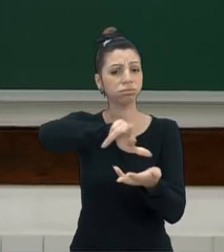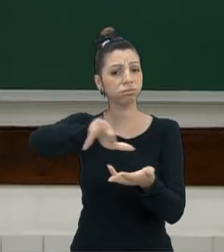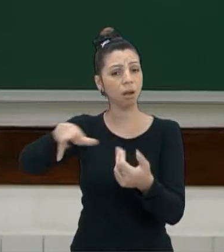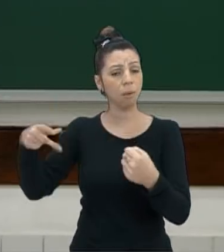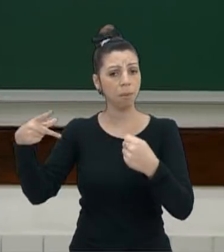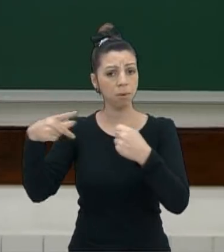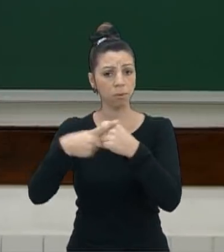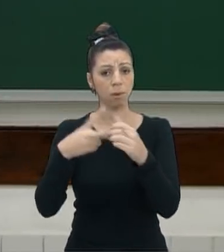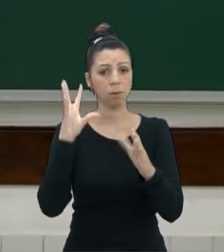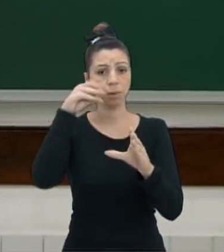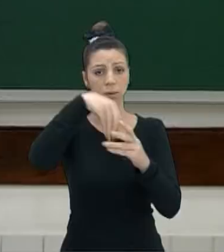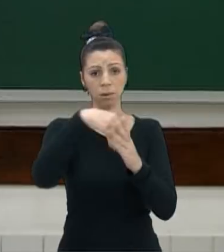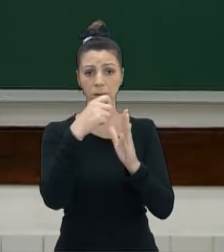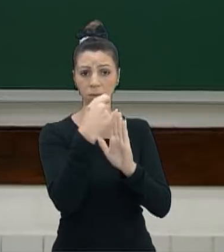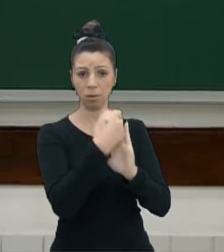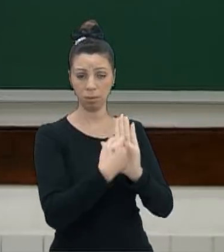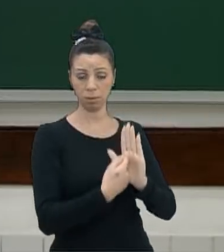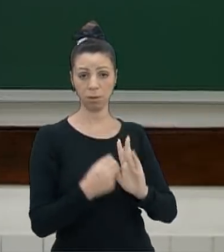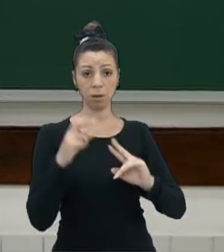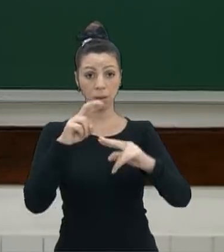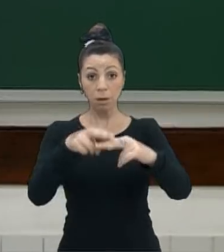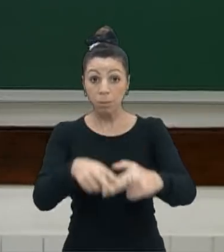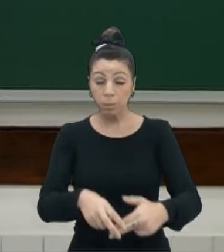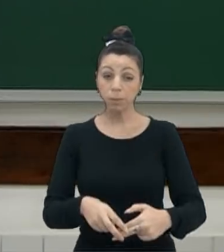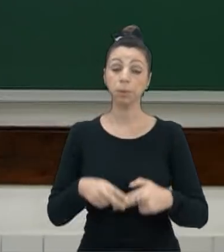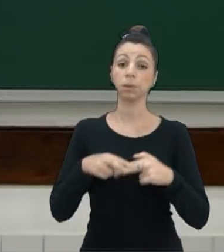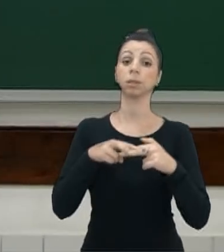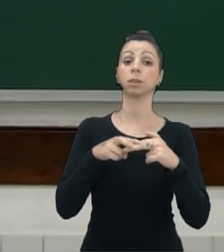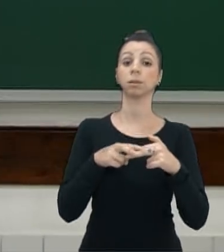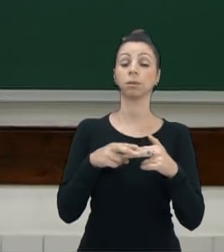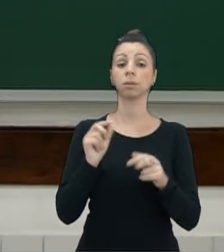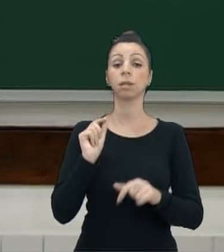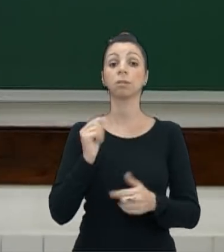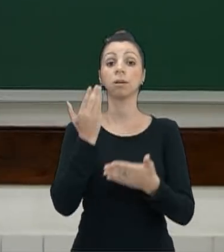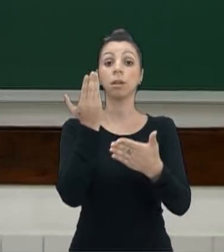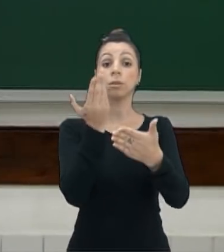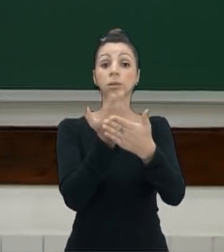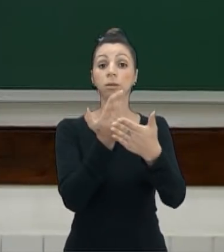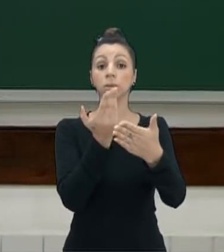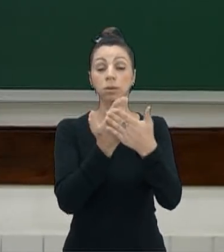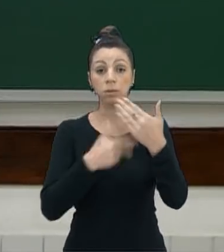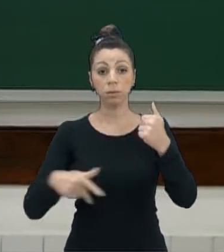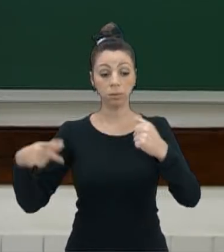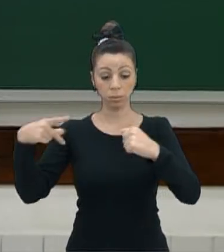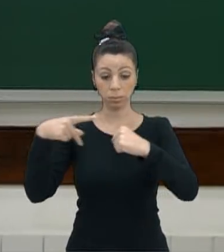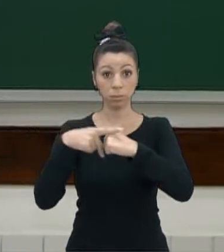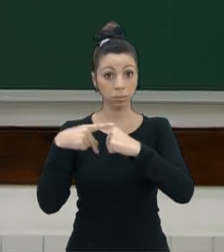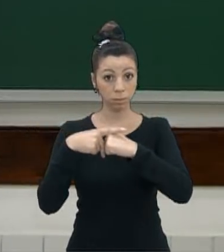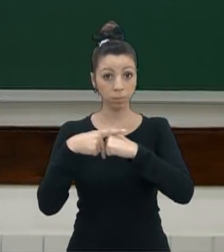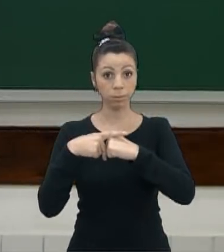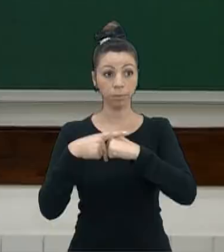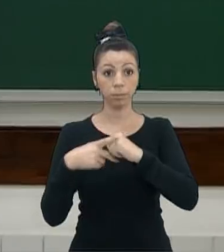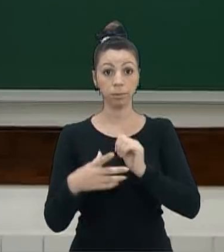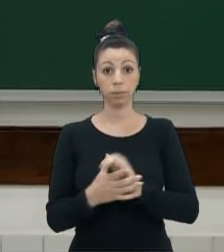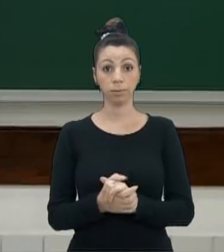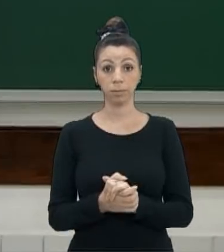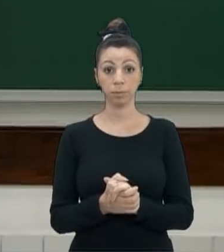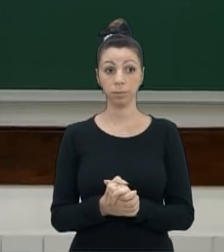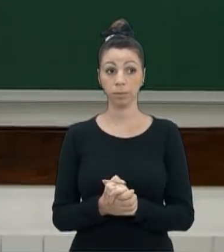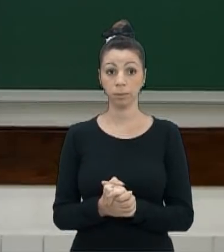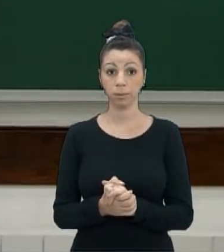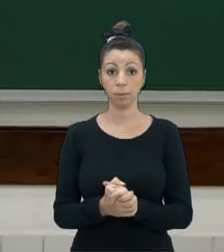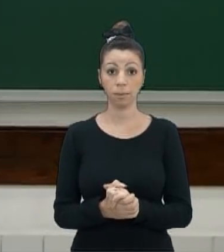É por isso que nós estamos, então, trabalhando os pronomes, porque eles apareceram nesse texto, bastante pronome, né? E